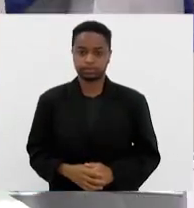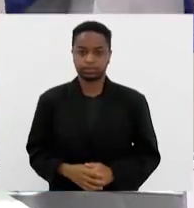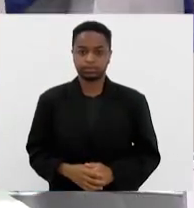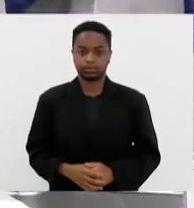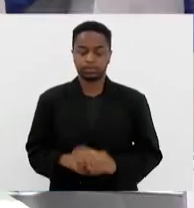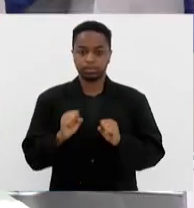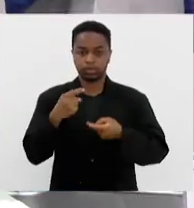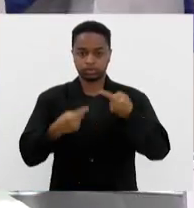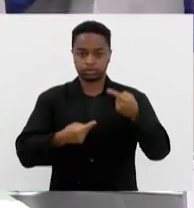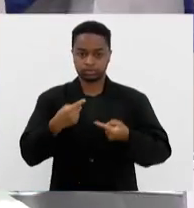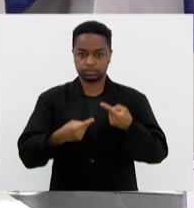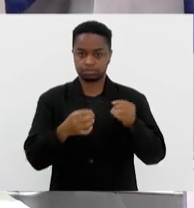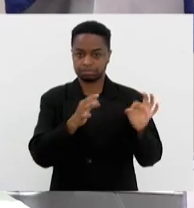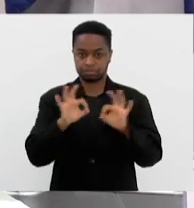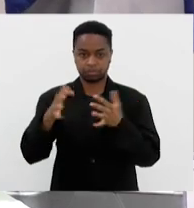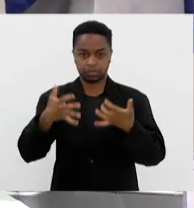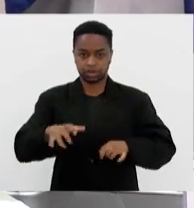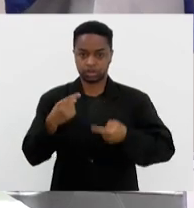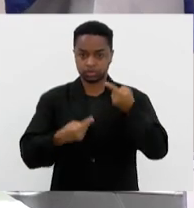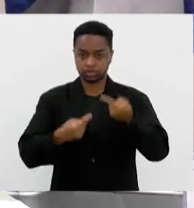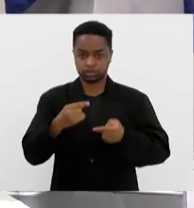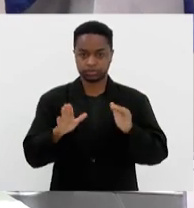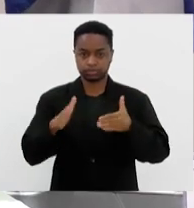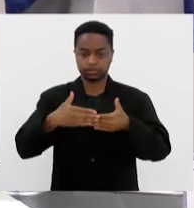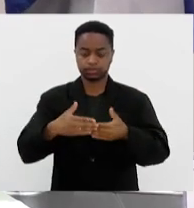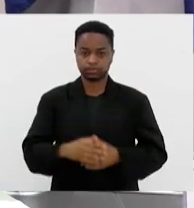Em discussão. Não havendo quem queira discutir,